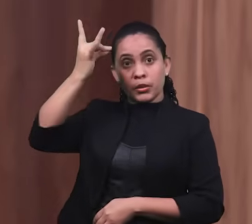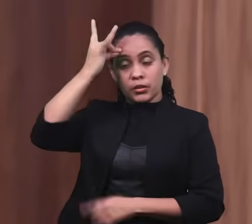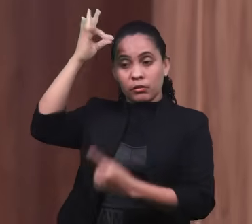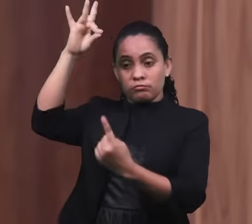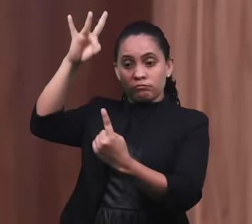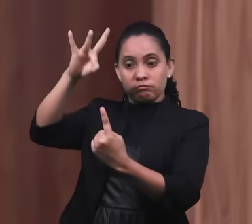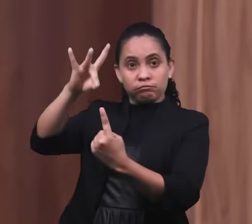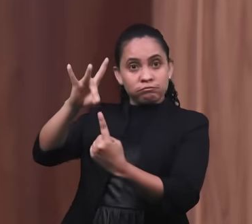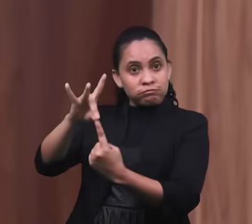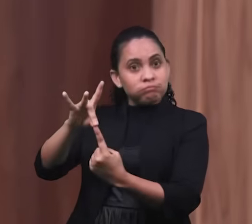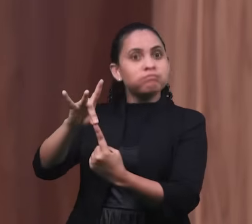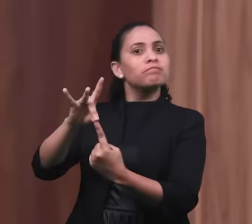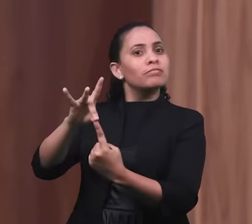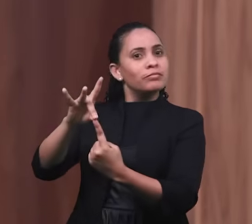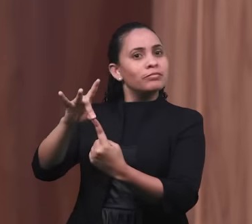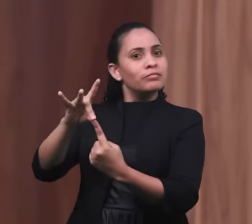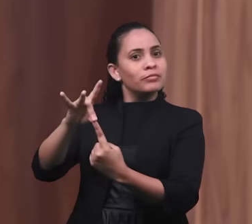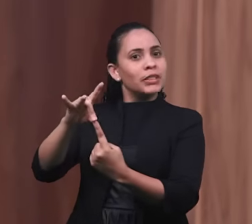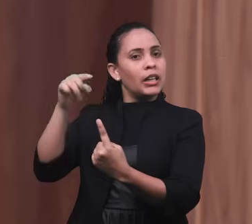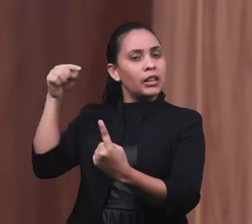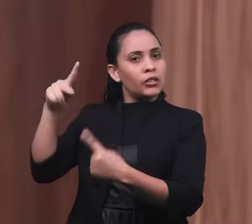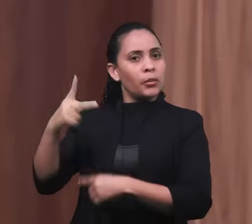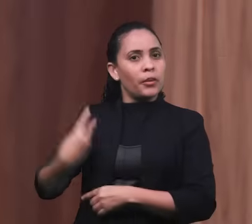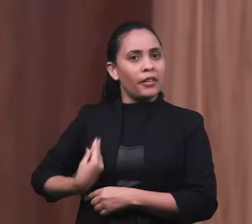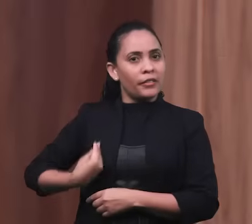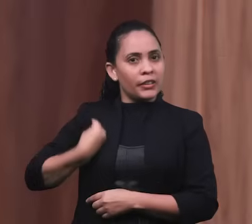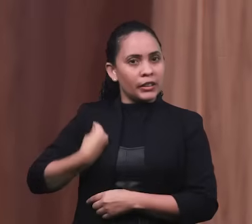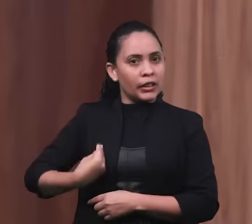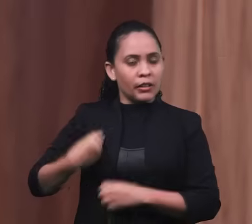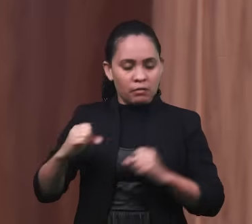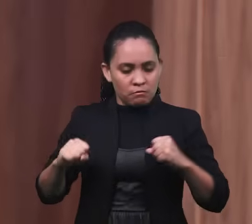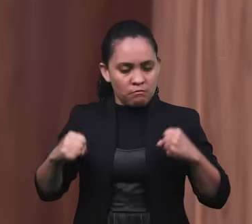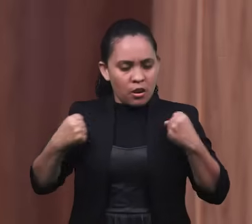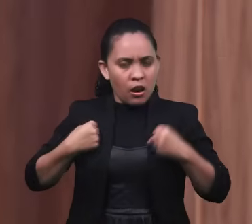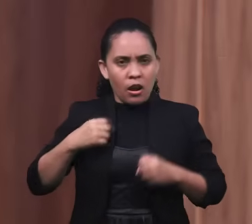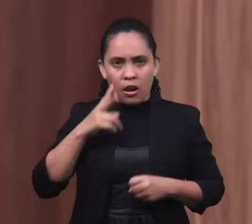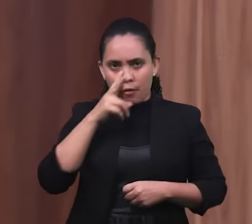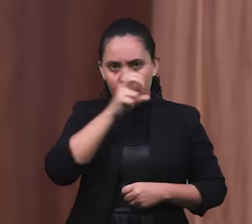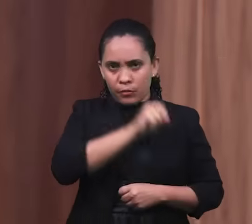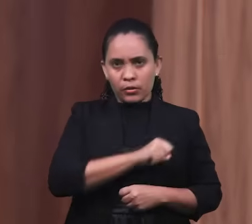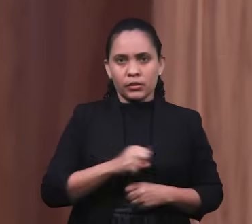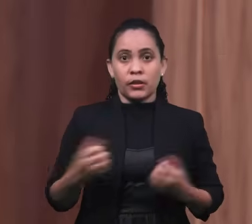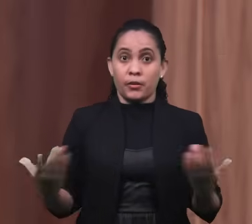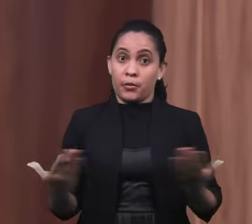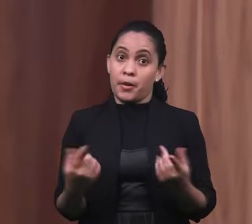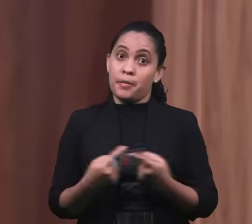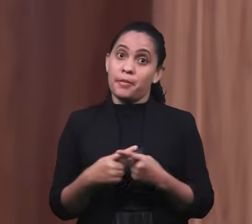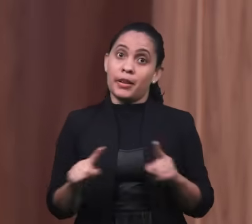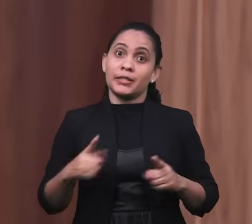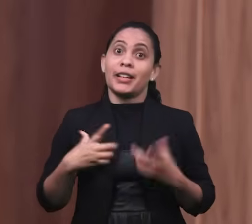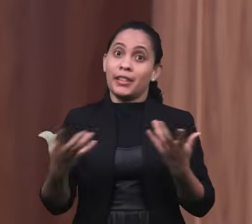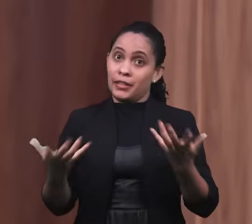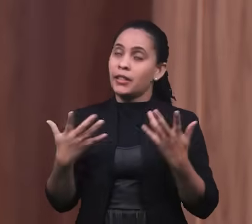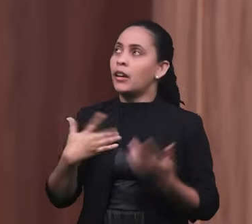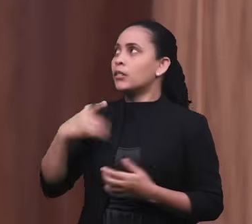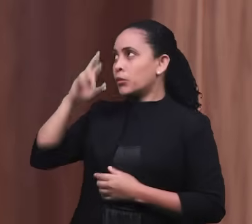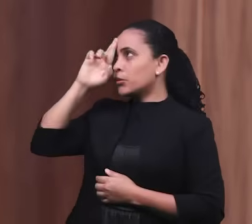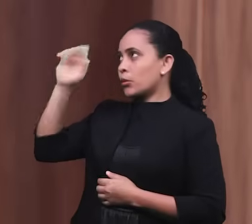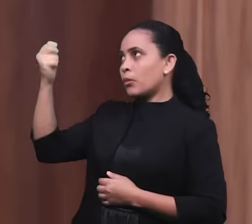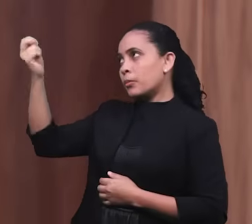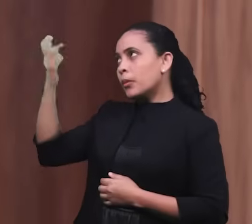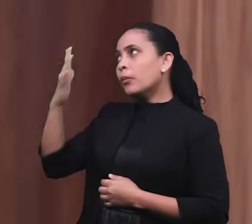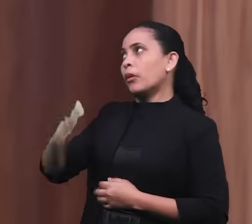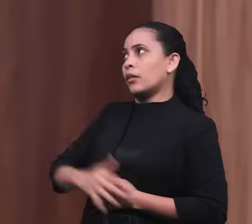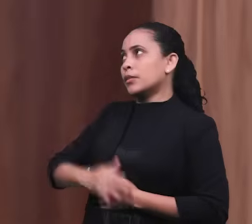ele e aquilo então é a força dele a partir de agora. Mas ainda assim ele quer sinais. E ele